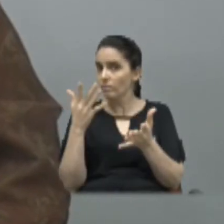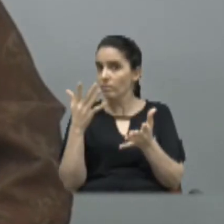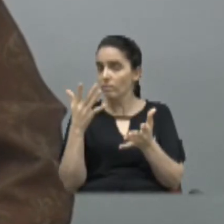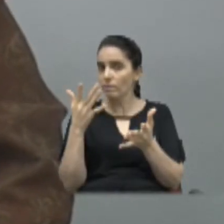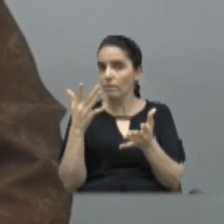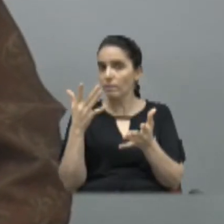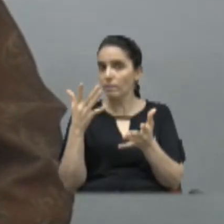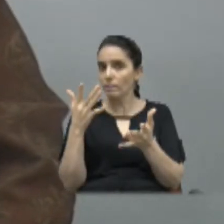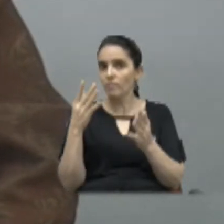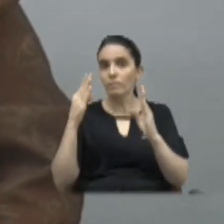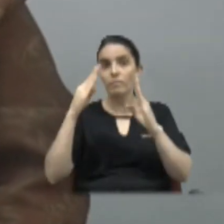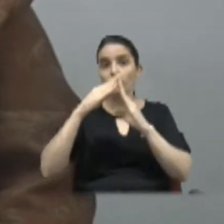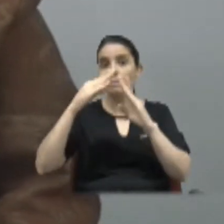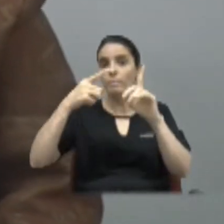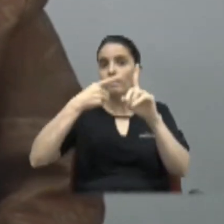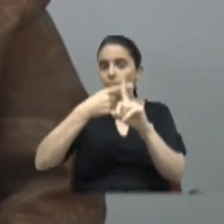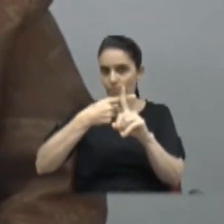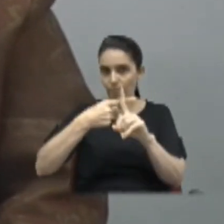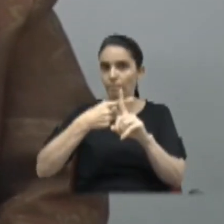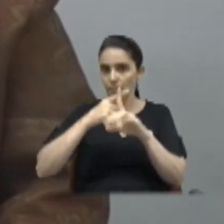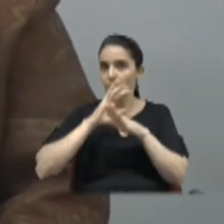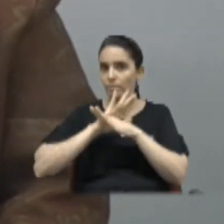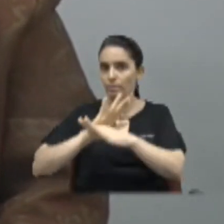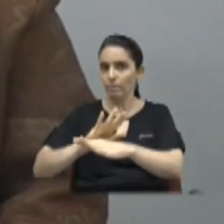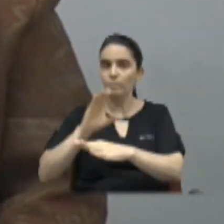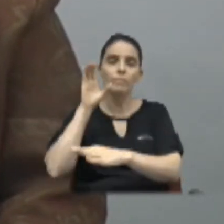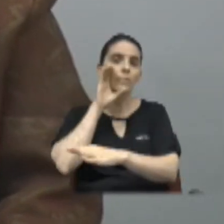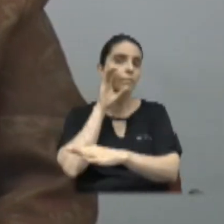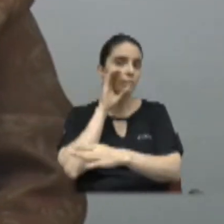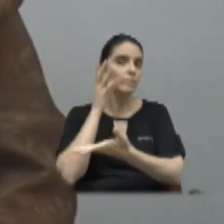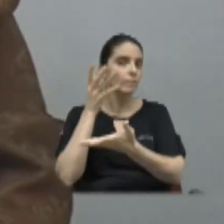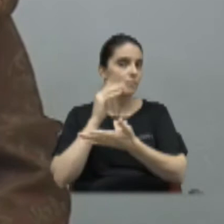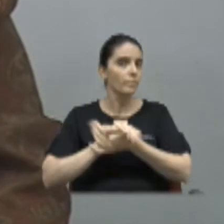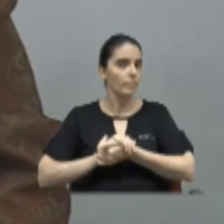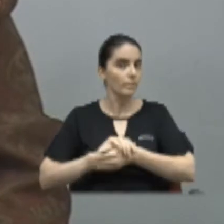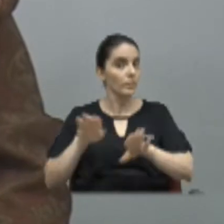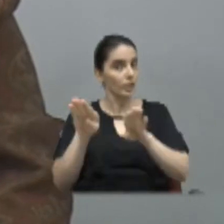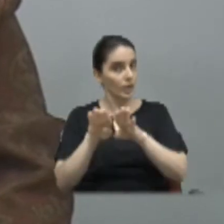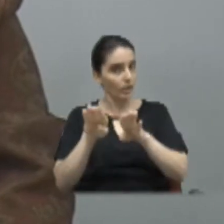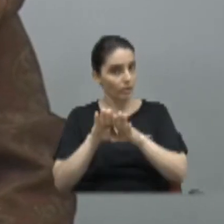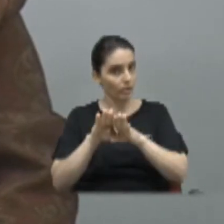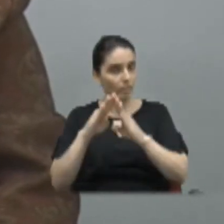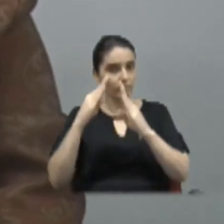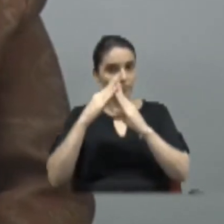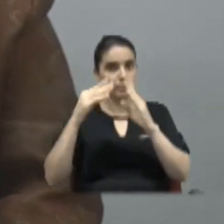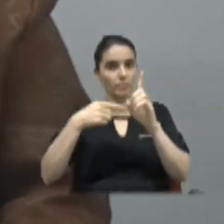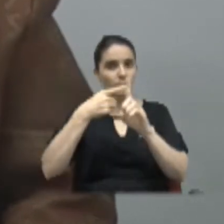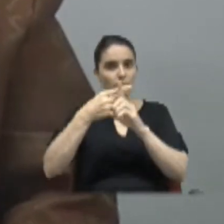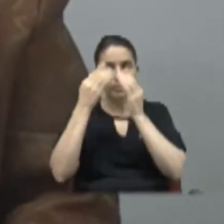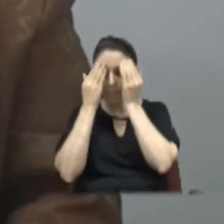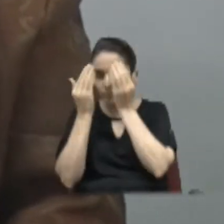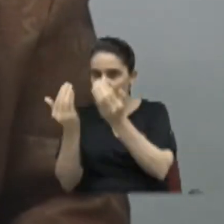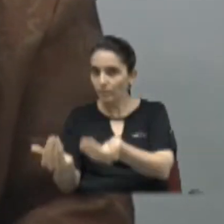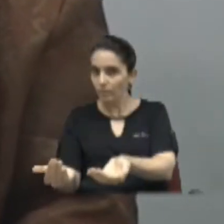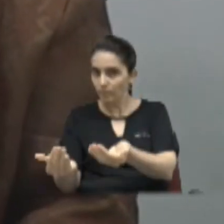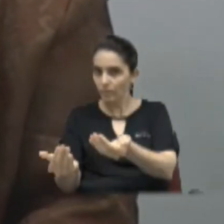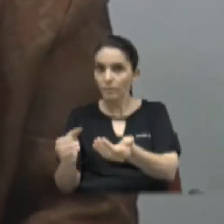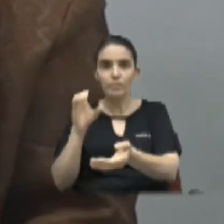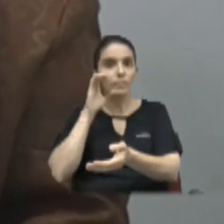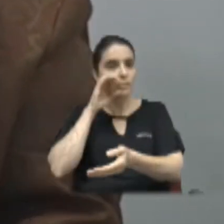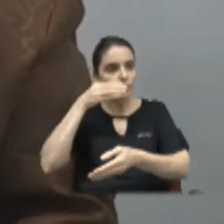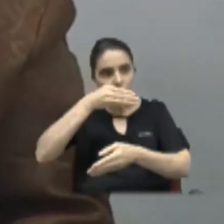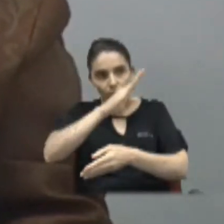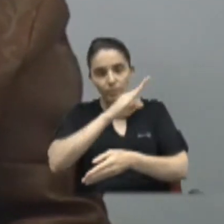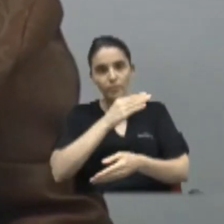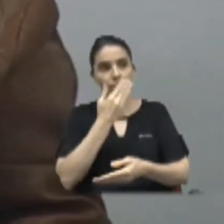as próprias igrejas, que é que estão me ajudando. Inclusive lá na igreja do Sul, Vaguinho, até lá eu tenho procurado. Eu